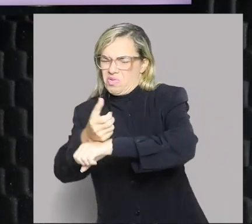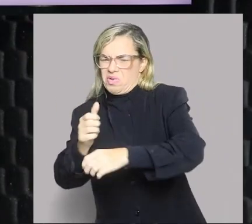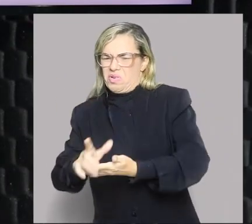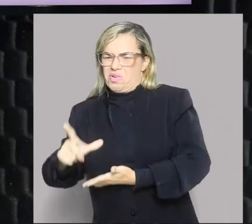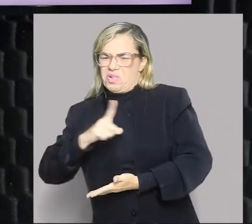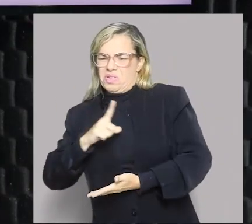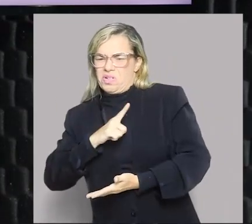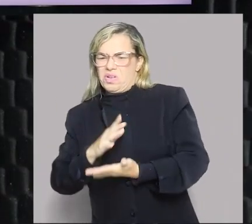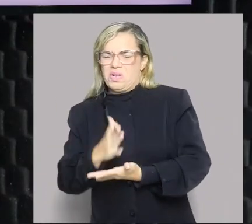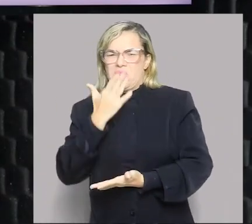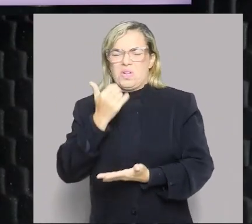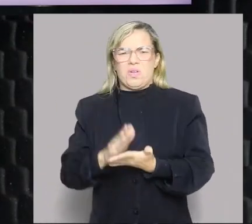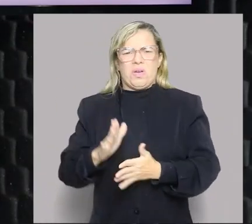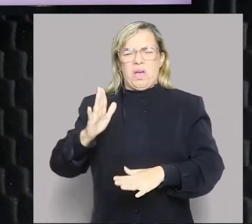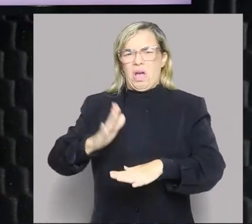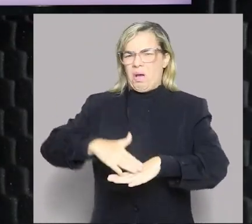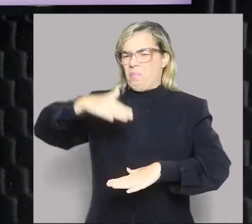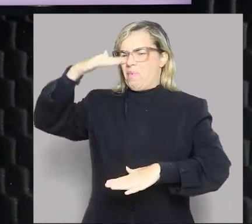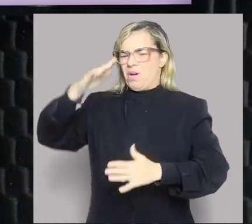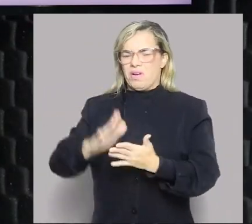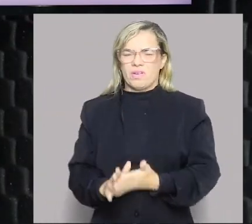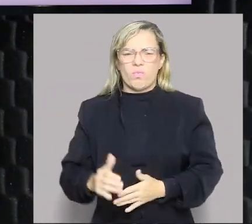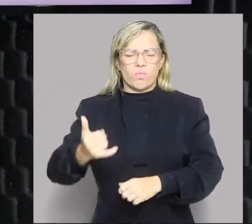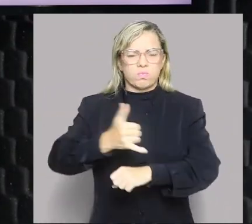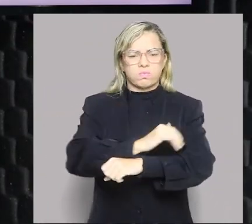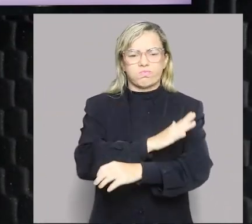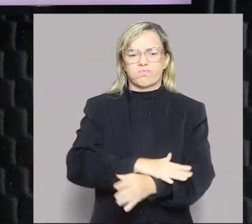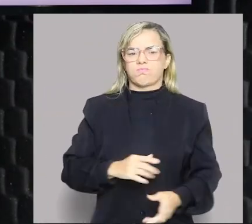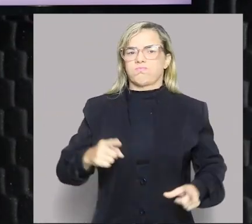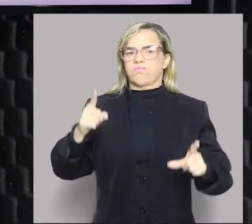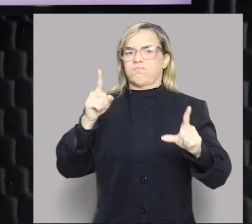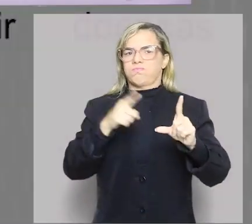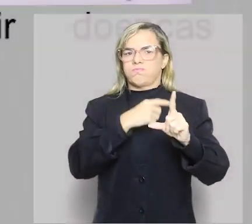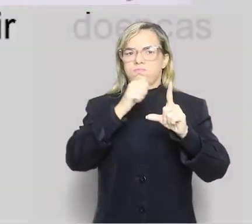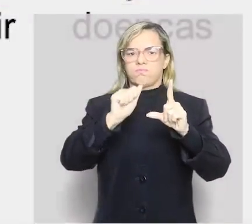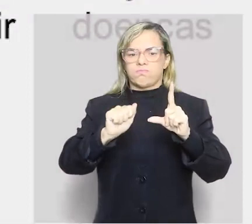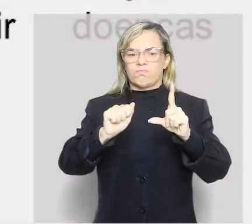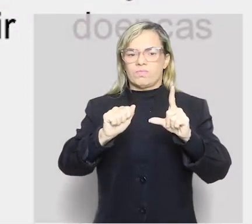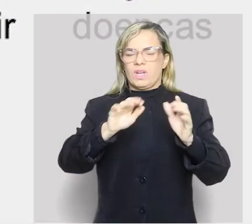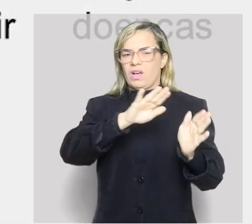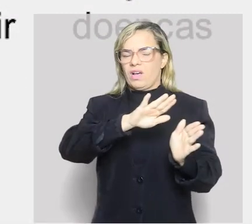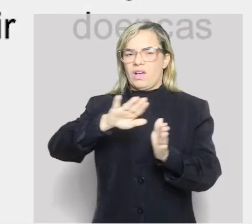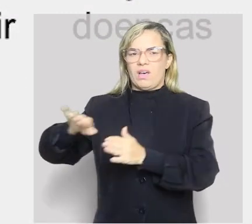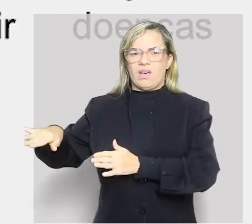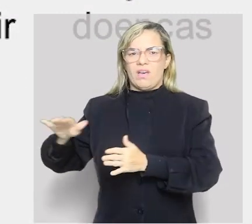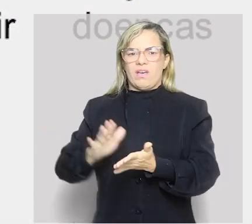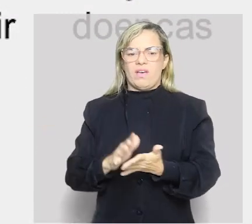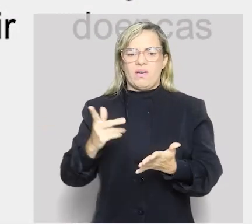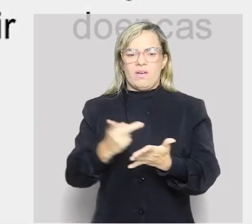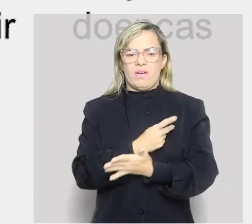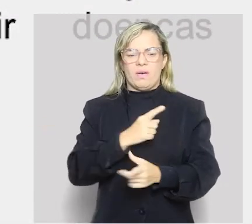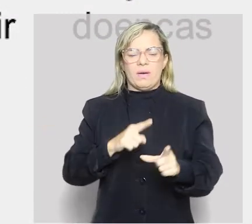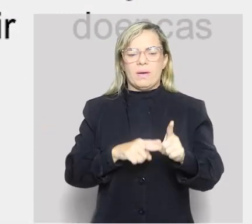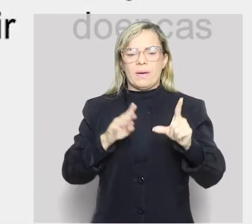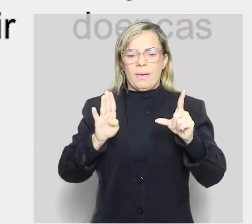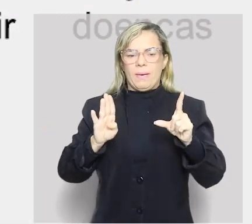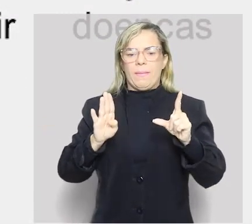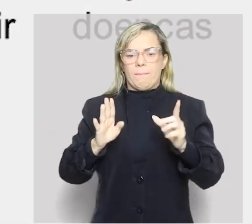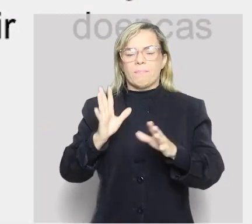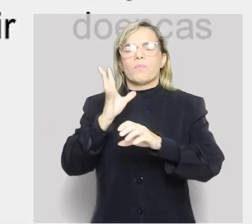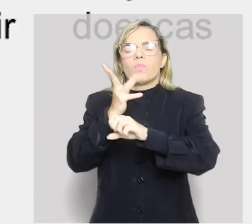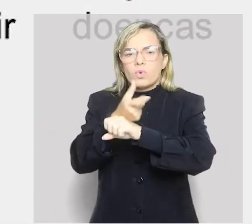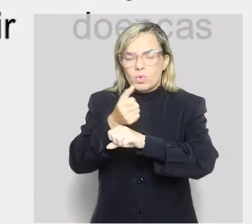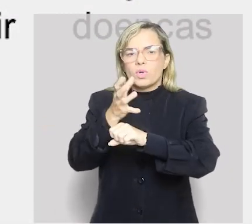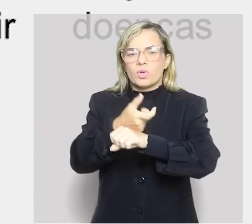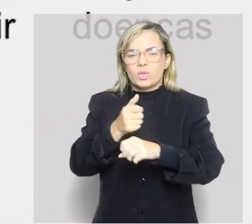ter alimentos com mais colesterol. Então, já eliminamos a letra A. A letra B, persuadir o leitor. Sim, o